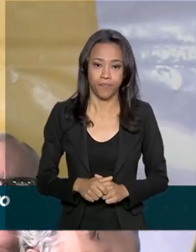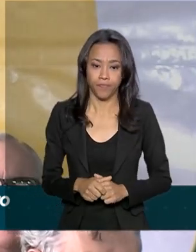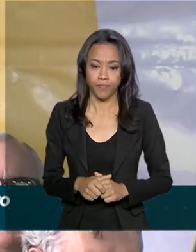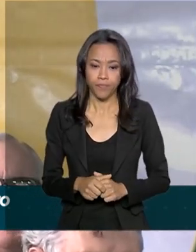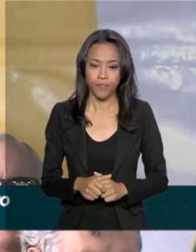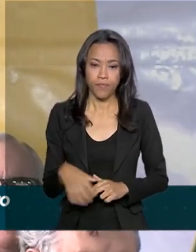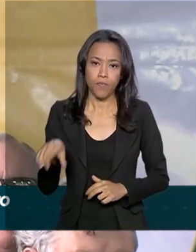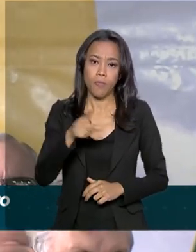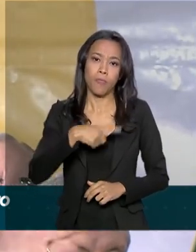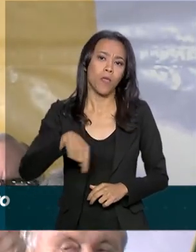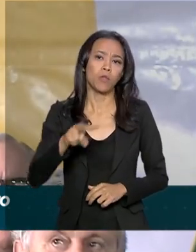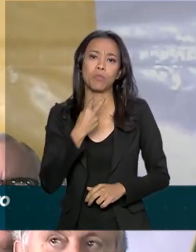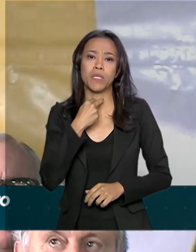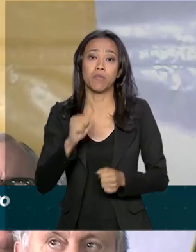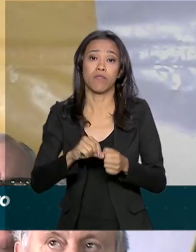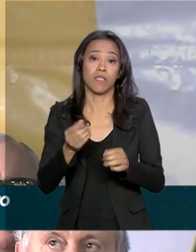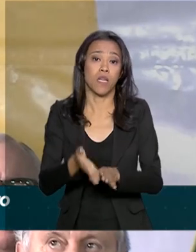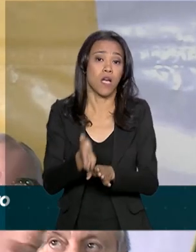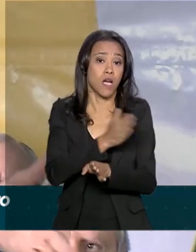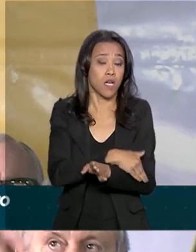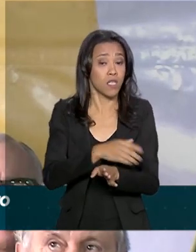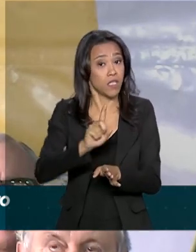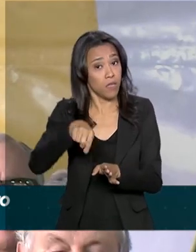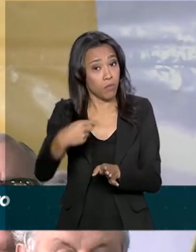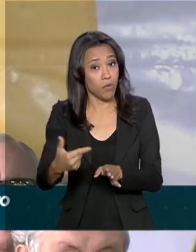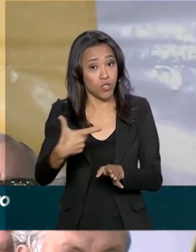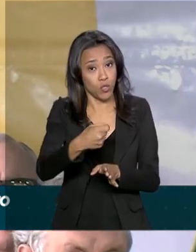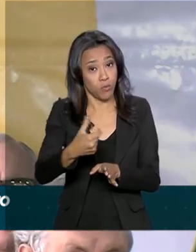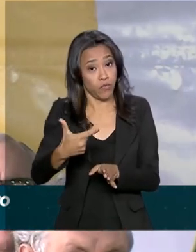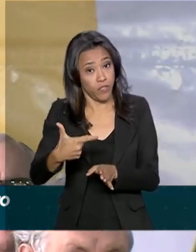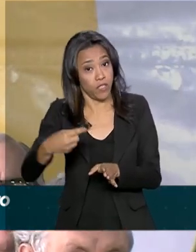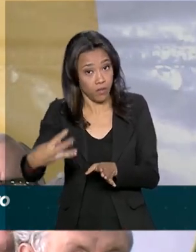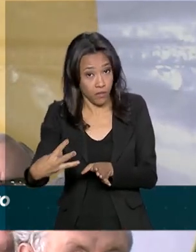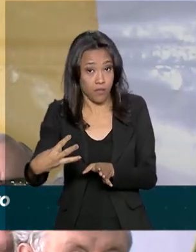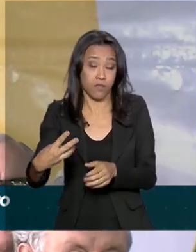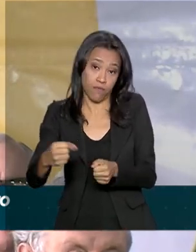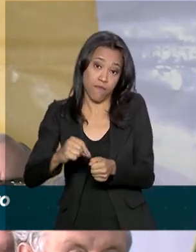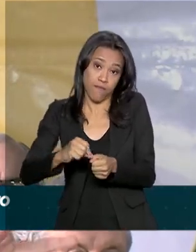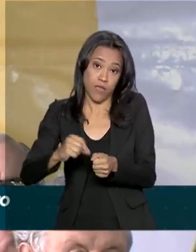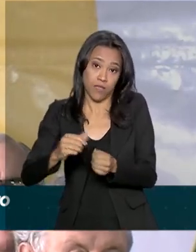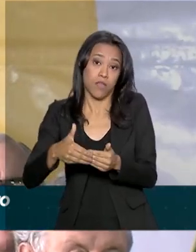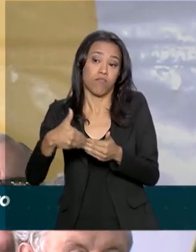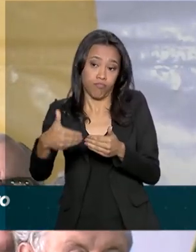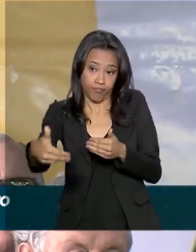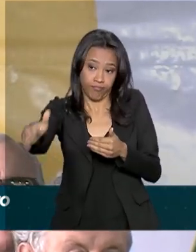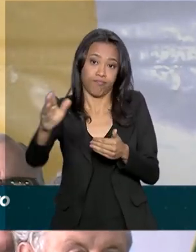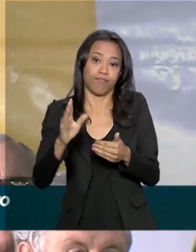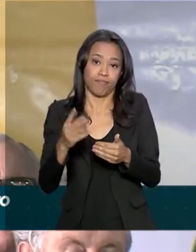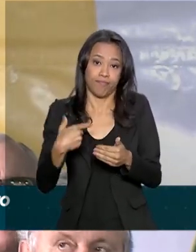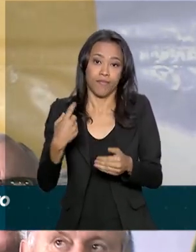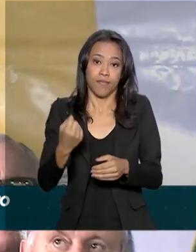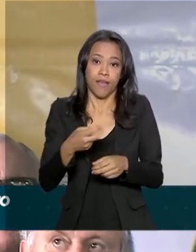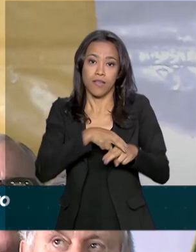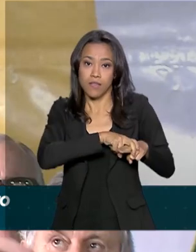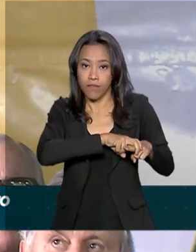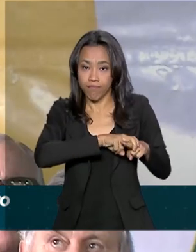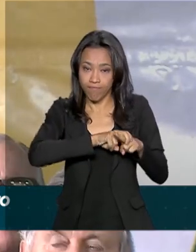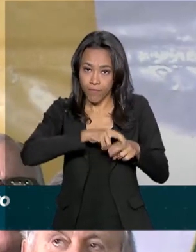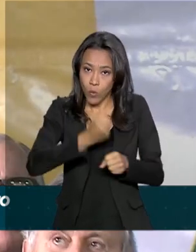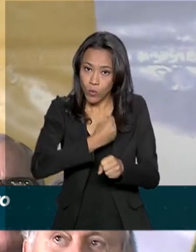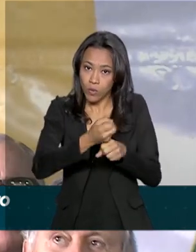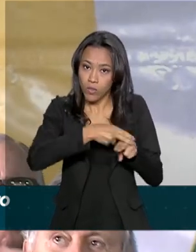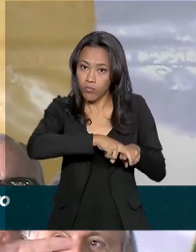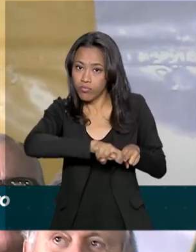Não podemos fazer antes, mas depois de 2023, se Deus quiser, faremos essa completa ligação da malha ferroviária de